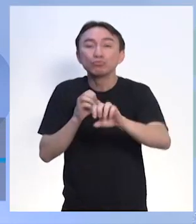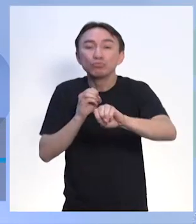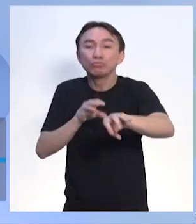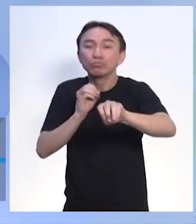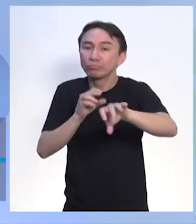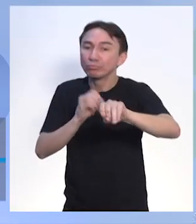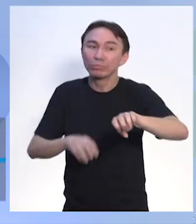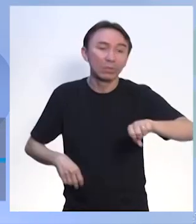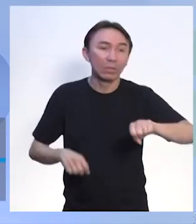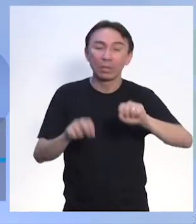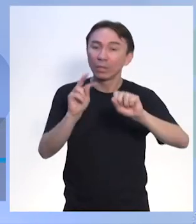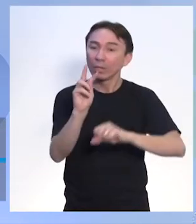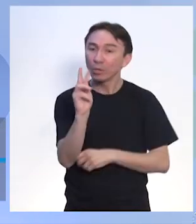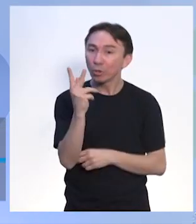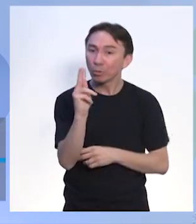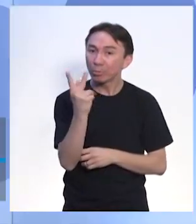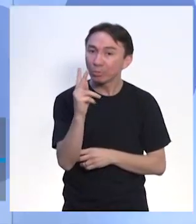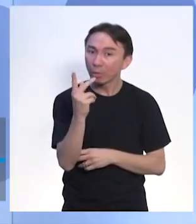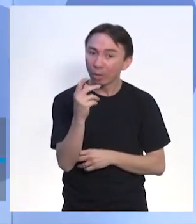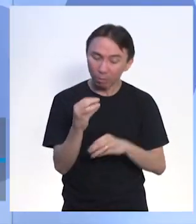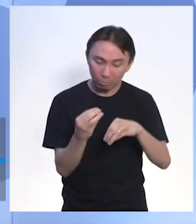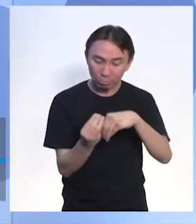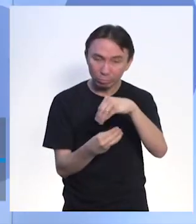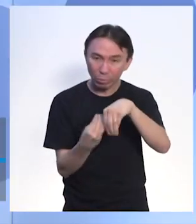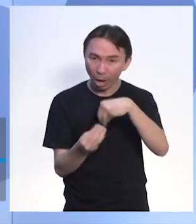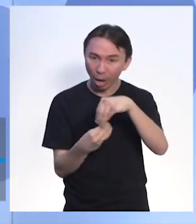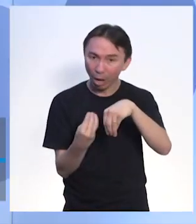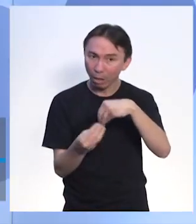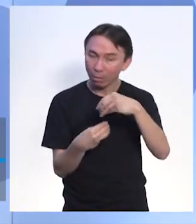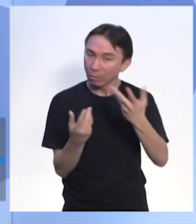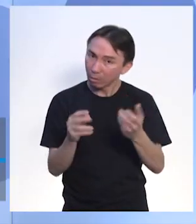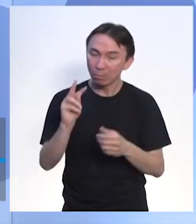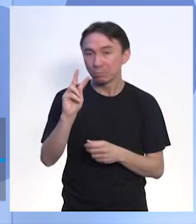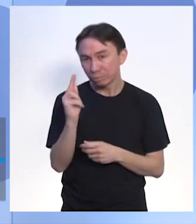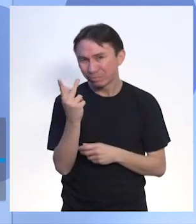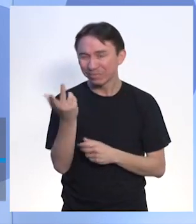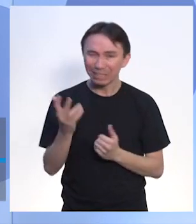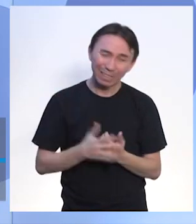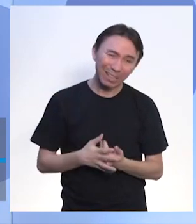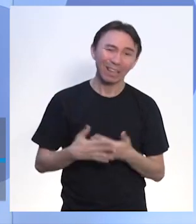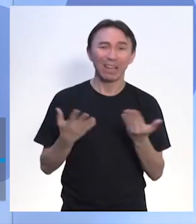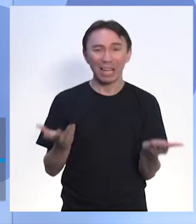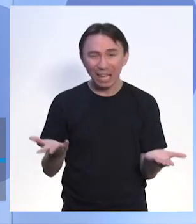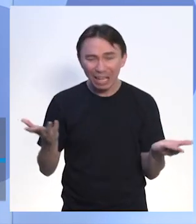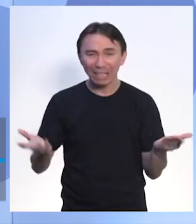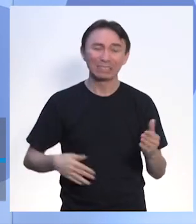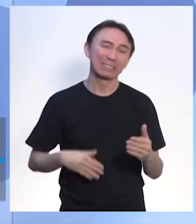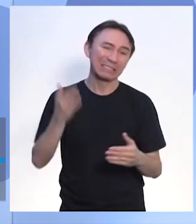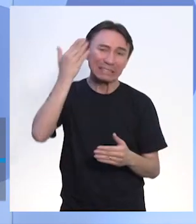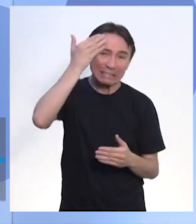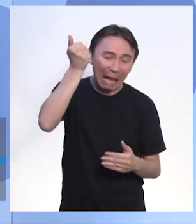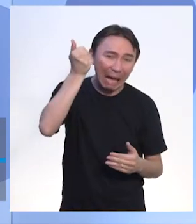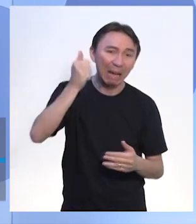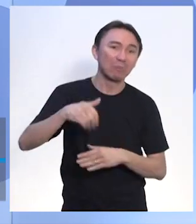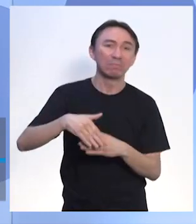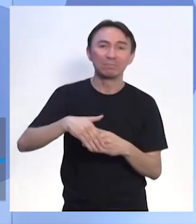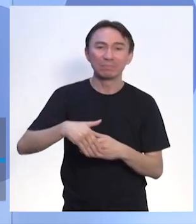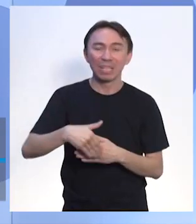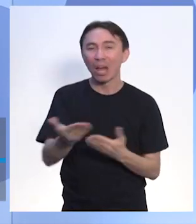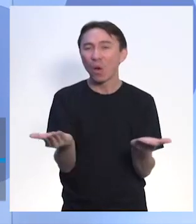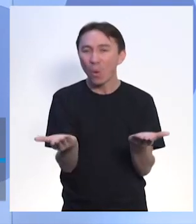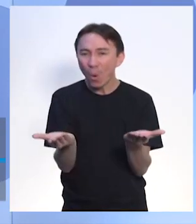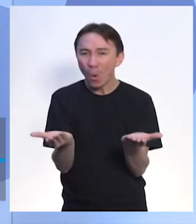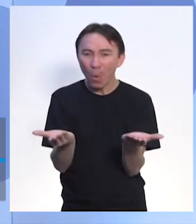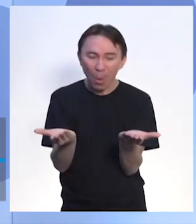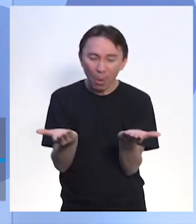né? Sim, é verdade. Então, esse é uma tendência, a gente sabe, né? Porque com esse retorno